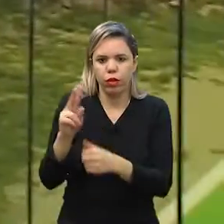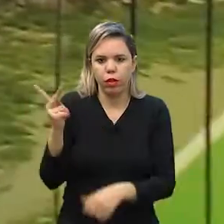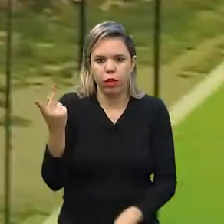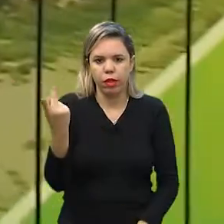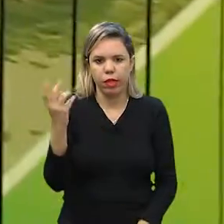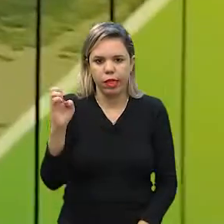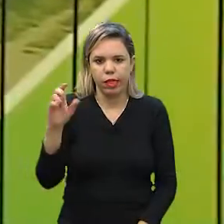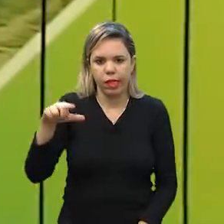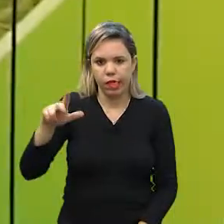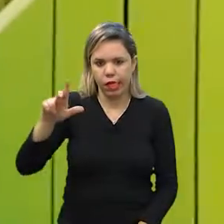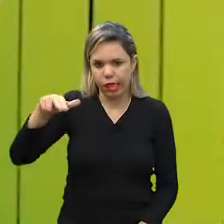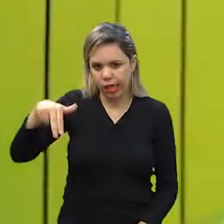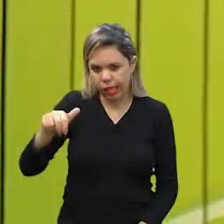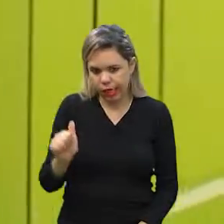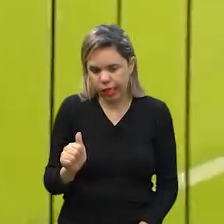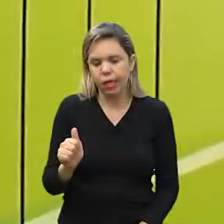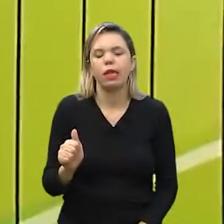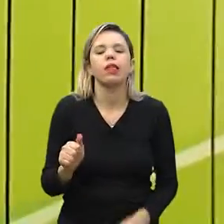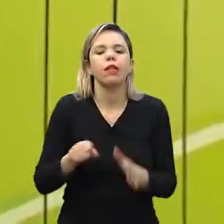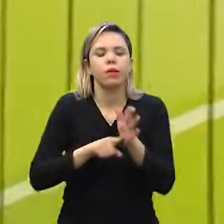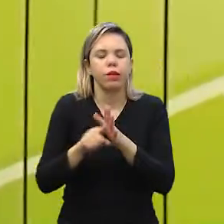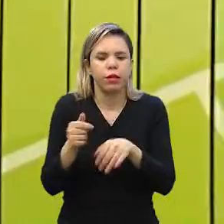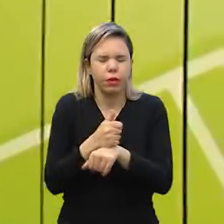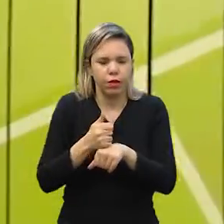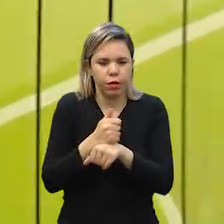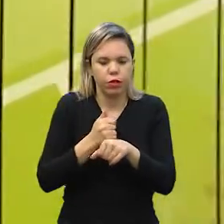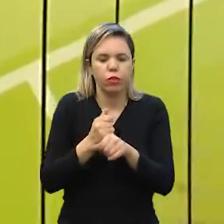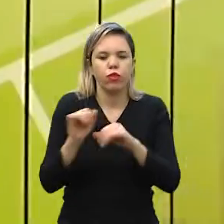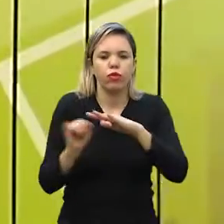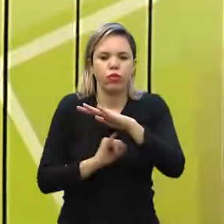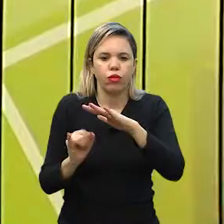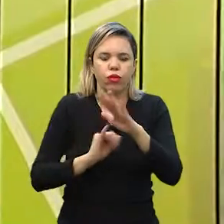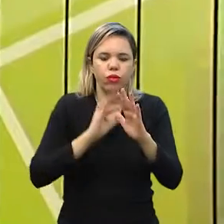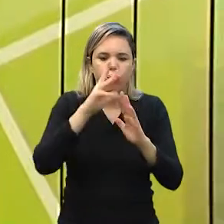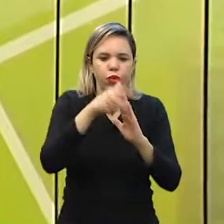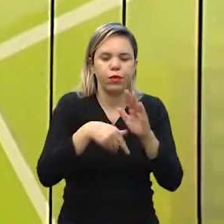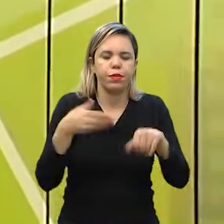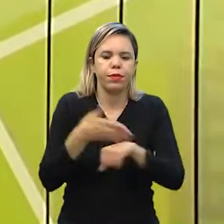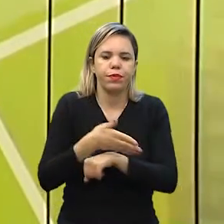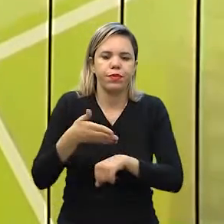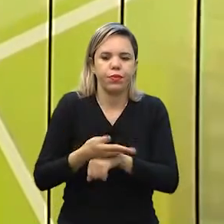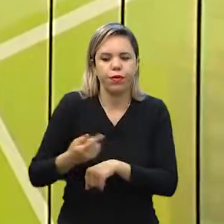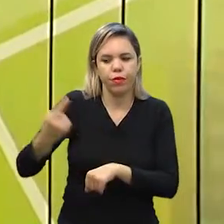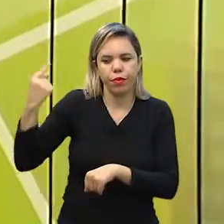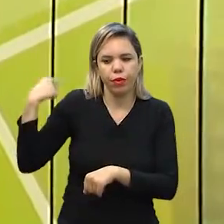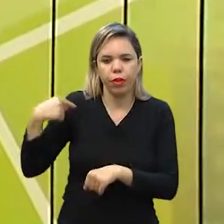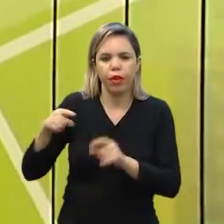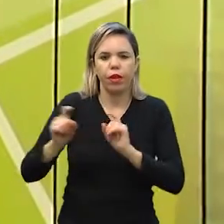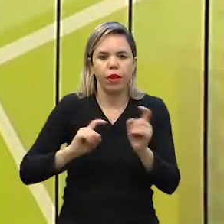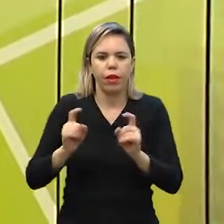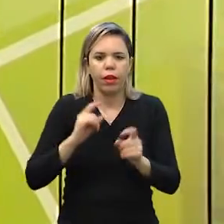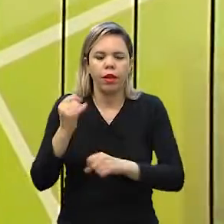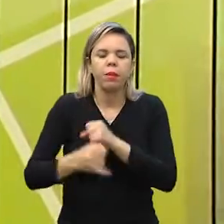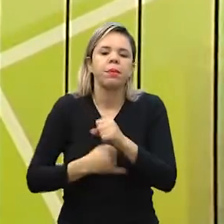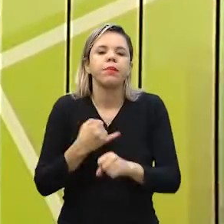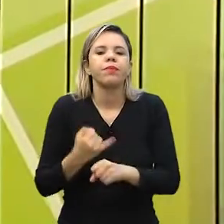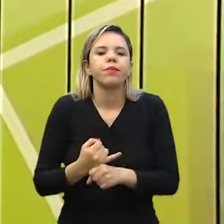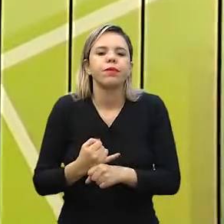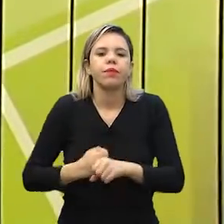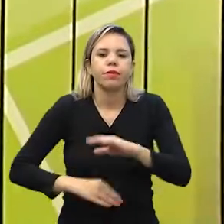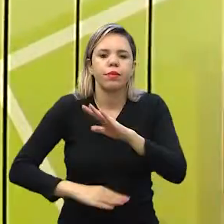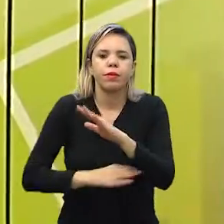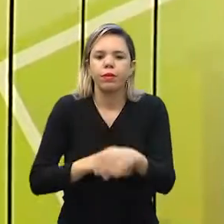Helena Dutra Lutjens, que é pesquisadora do Instituto Florestal e participou, inclusive, recentemente de uma reunião virtual da Câmara